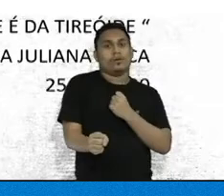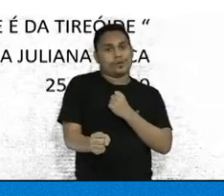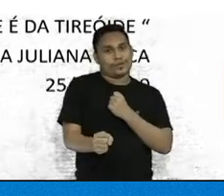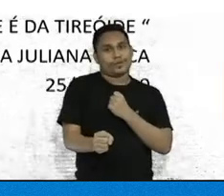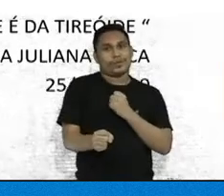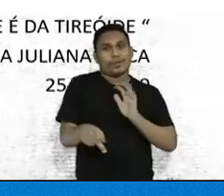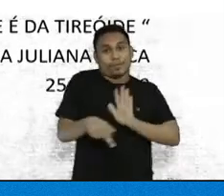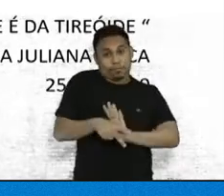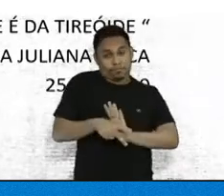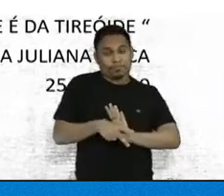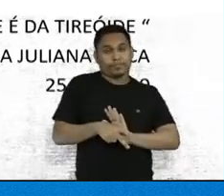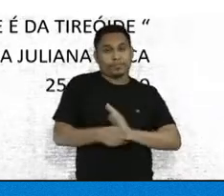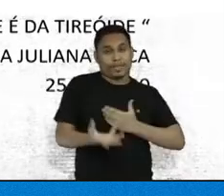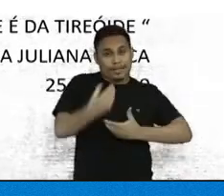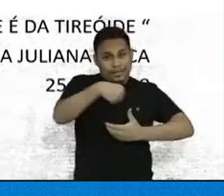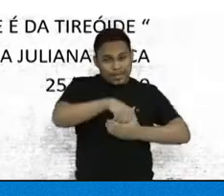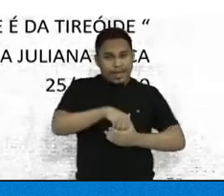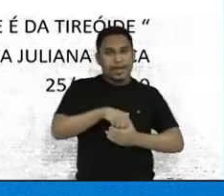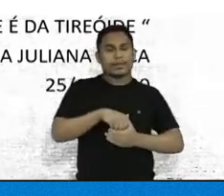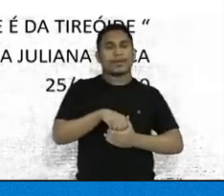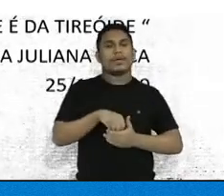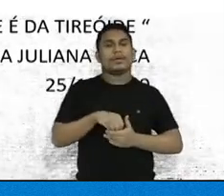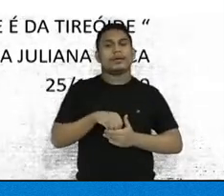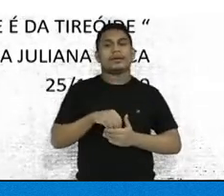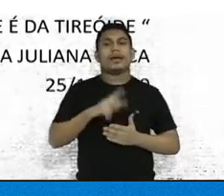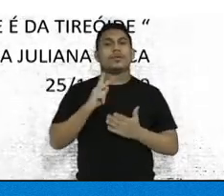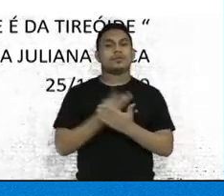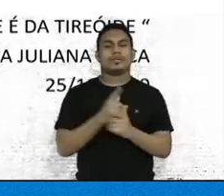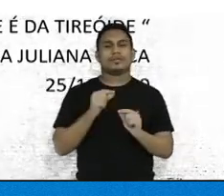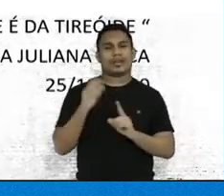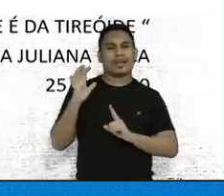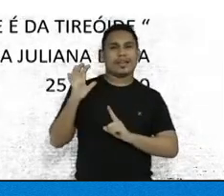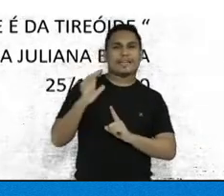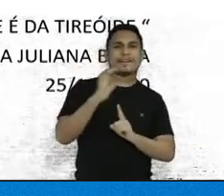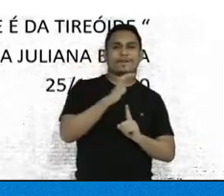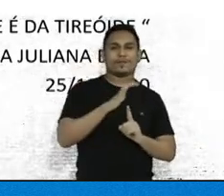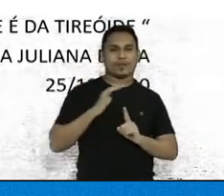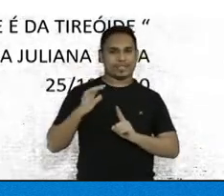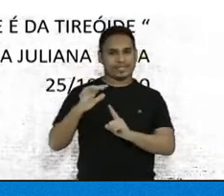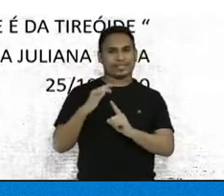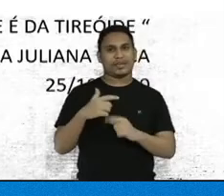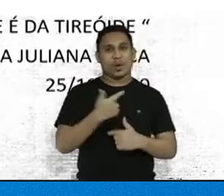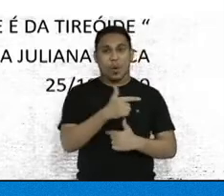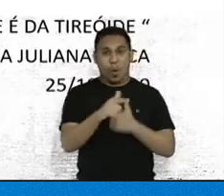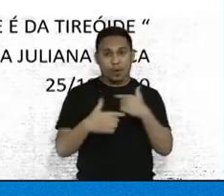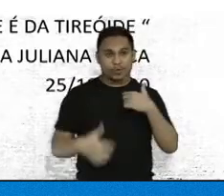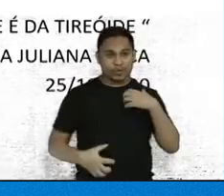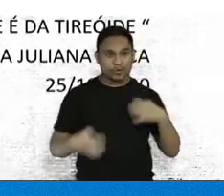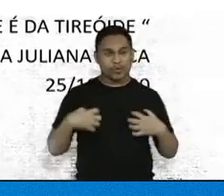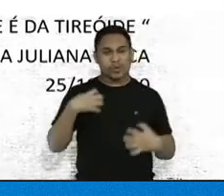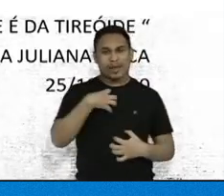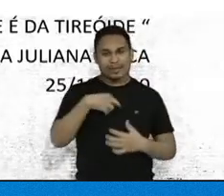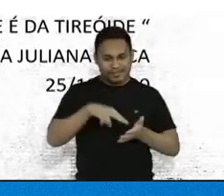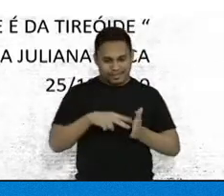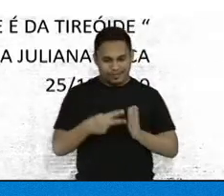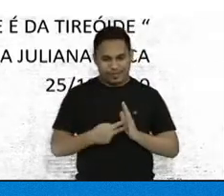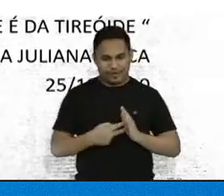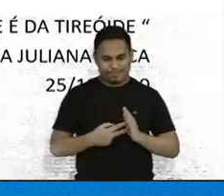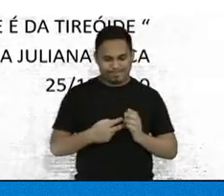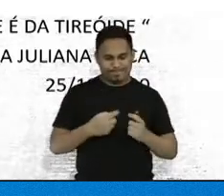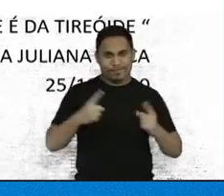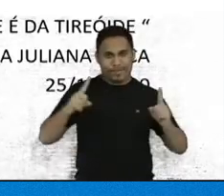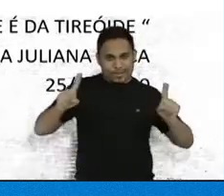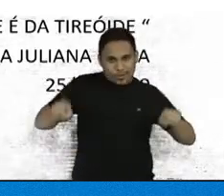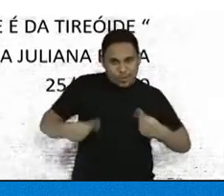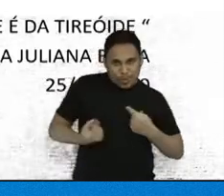está inadequadamente programado para atacar a si mesmo, em vez de nos defender, identificar